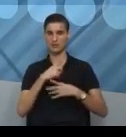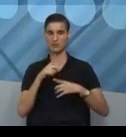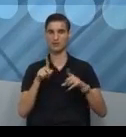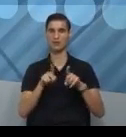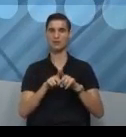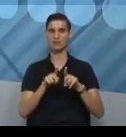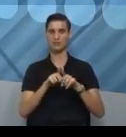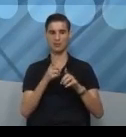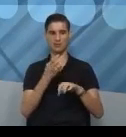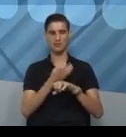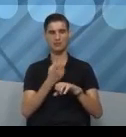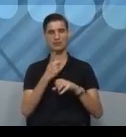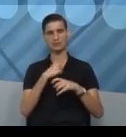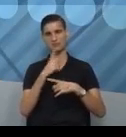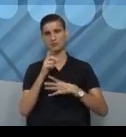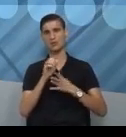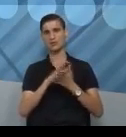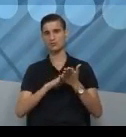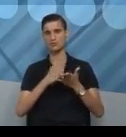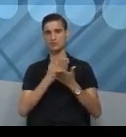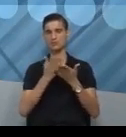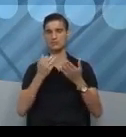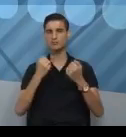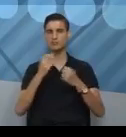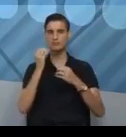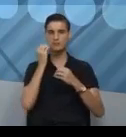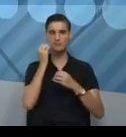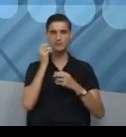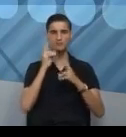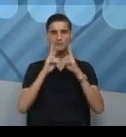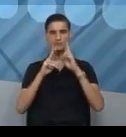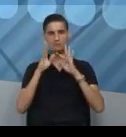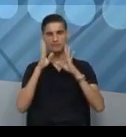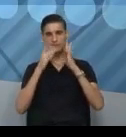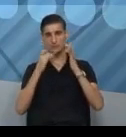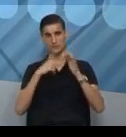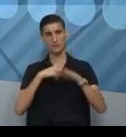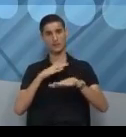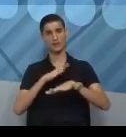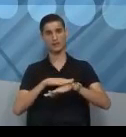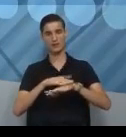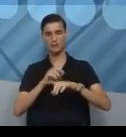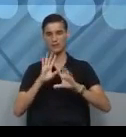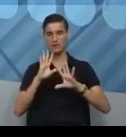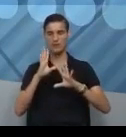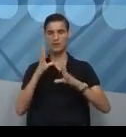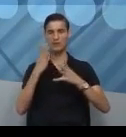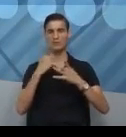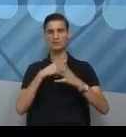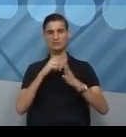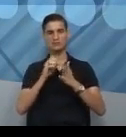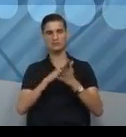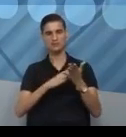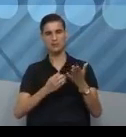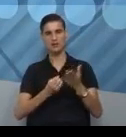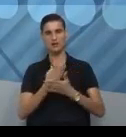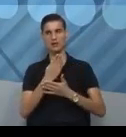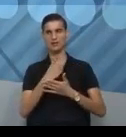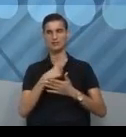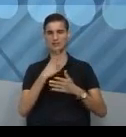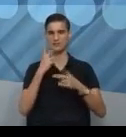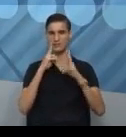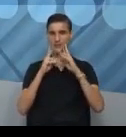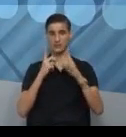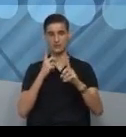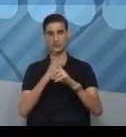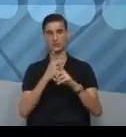esse material e fica aí uma atividade para que você possa tentar, se você tiver tempo, de resolver, abrir as integrais e